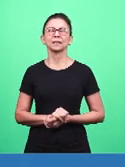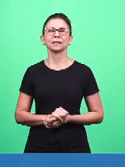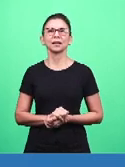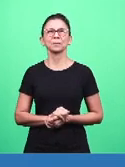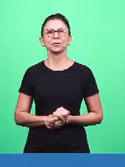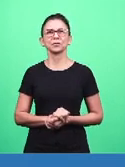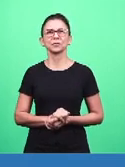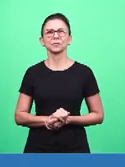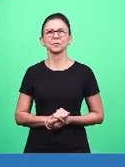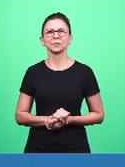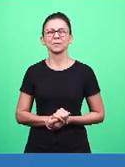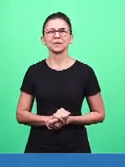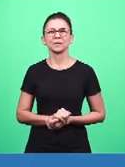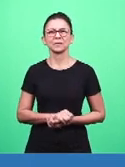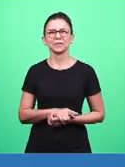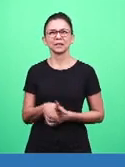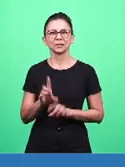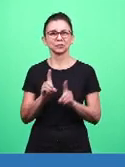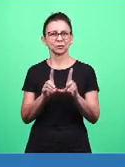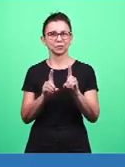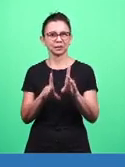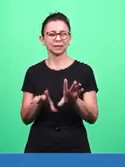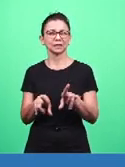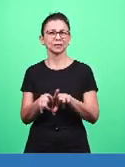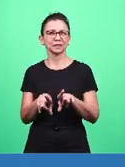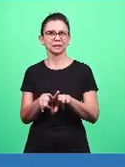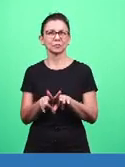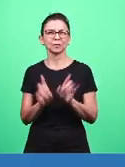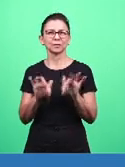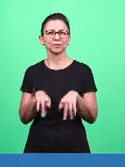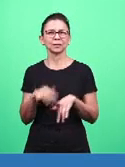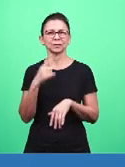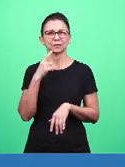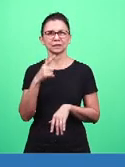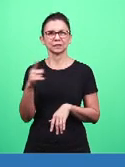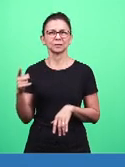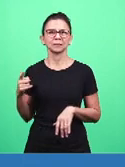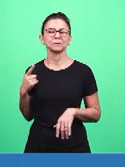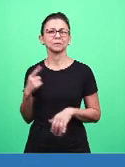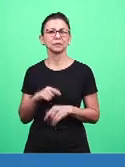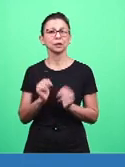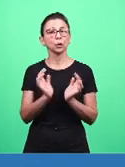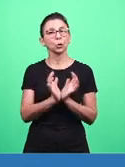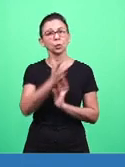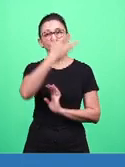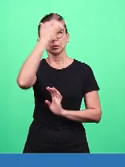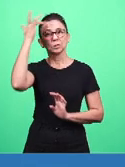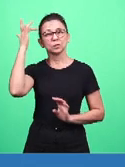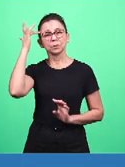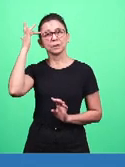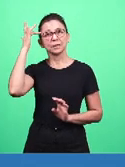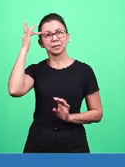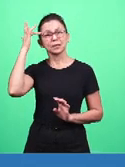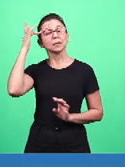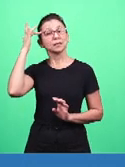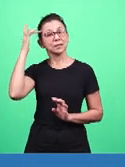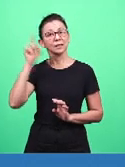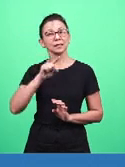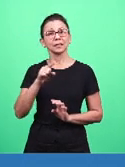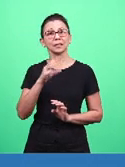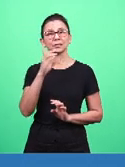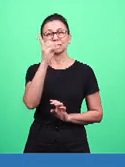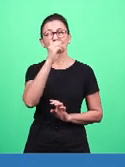culto de glorificação ao Senhor, foi realizado na igreja do bairro Santa Emília, em Carangola, Minas Gerais. Essa igreja comemora os